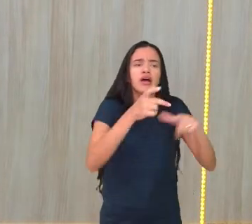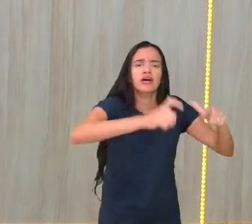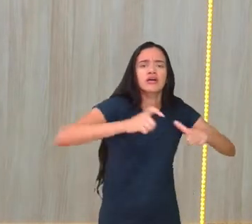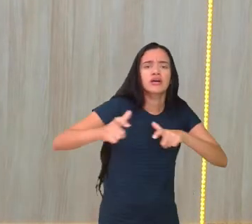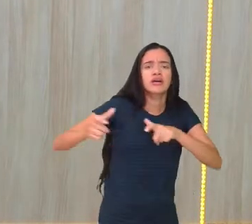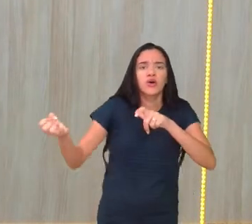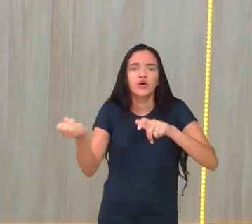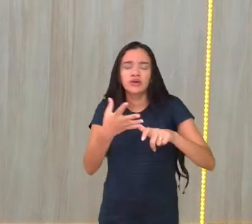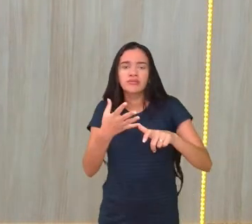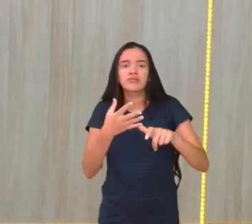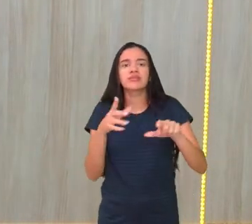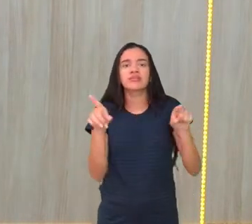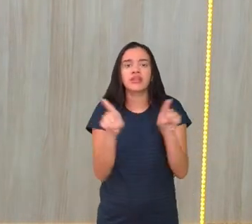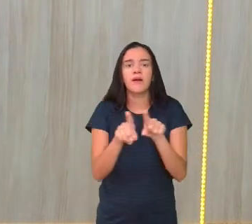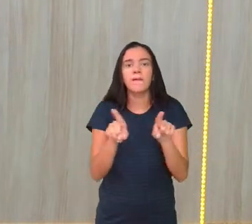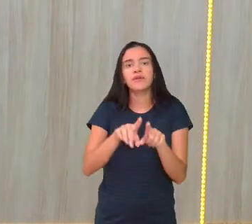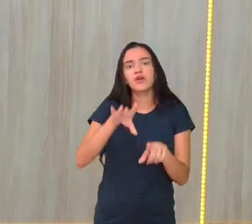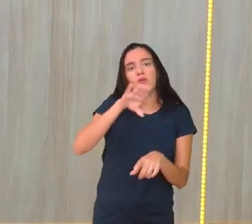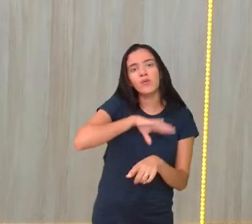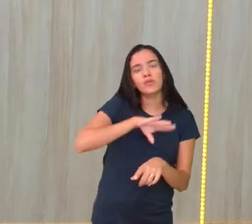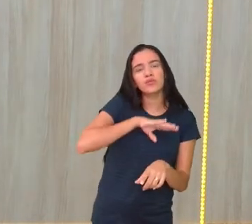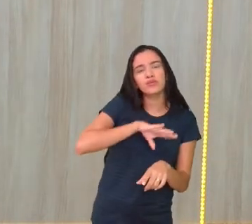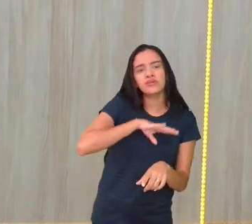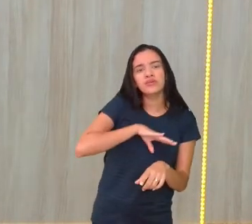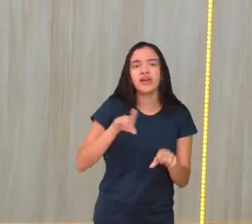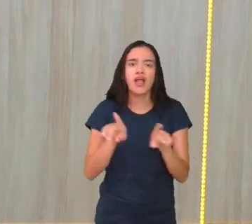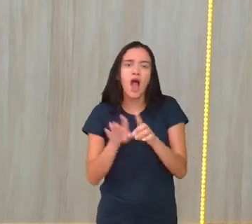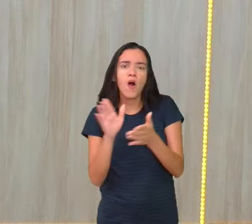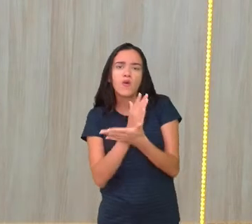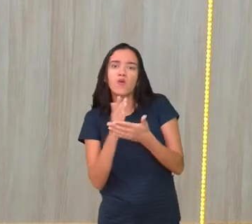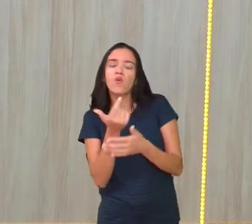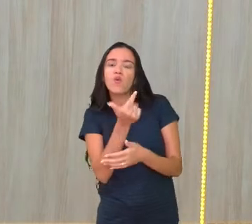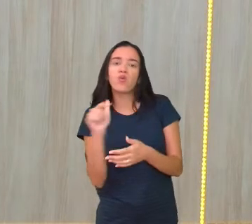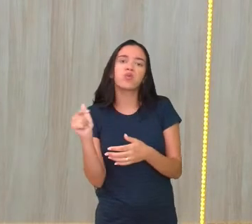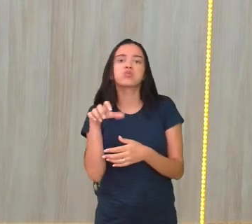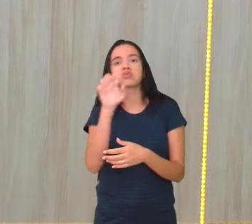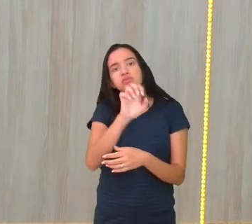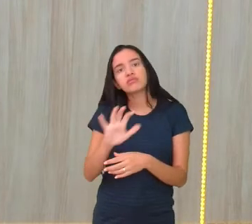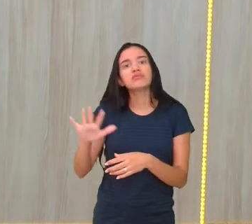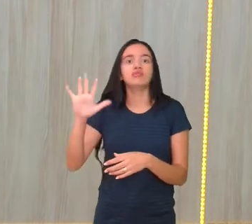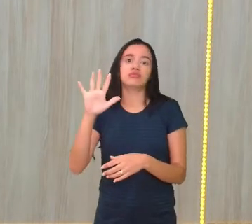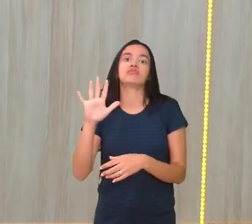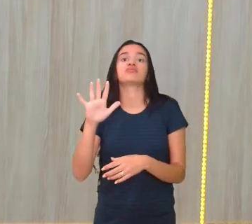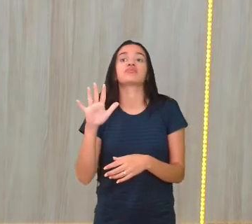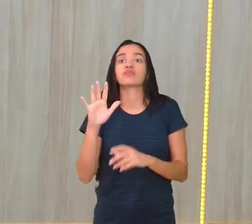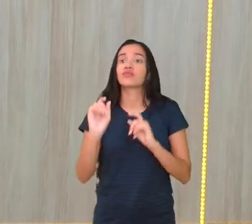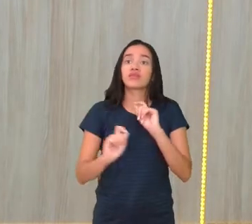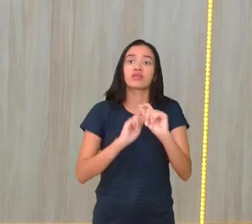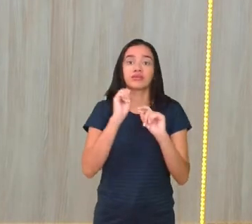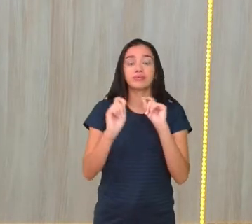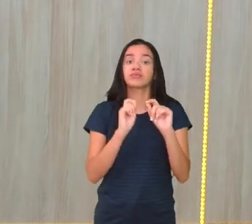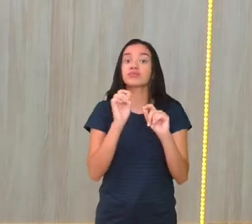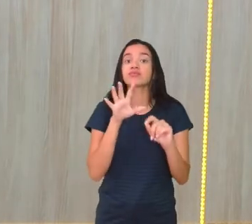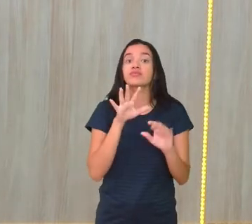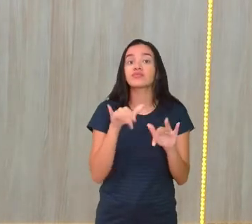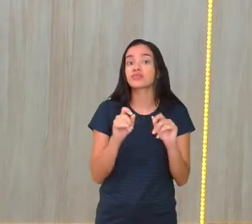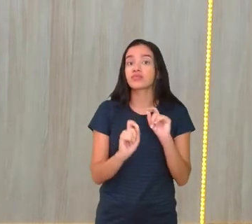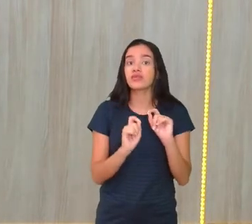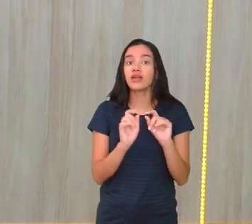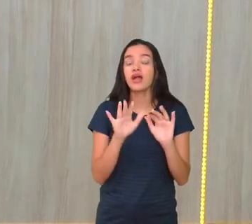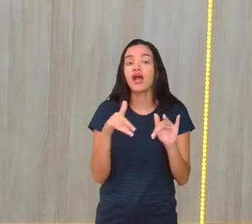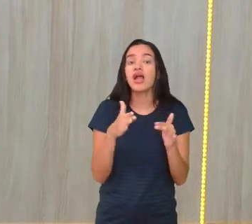momento, tanto portugueses como alguns outros europeus, eles estavam ali em busca das